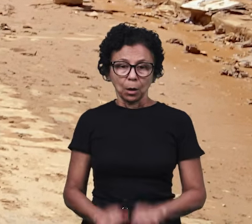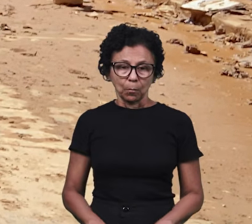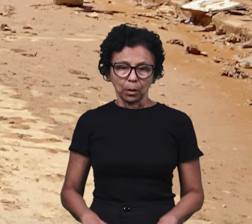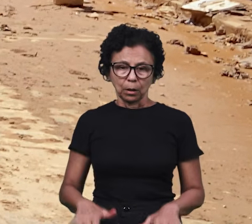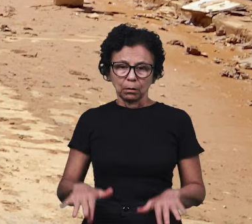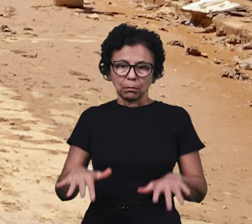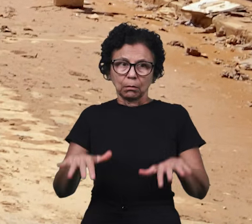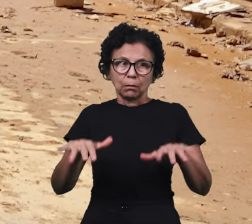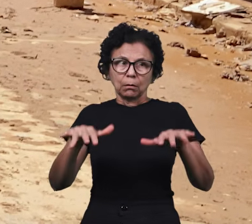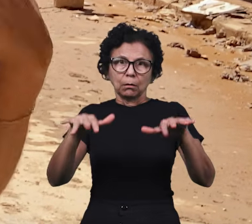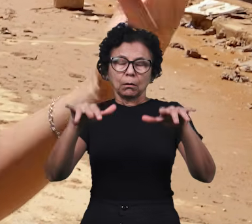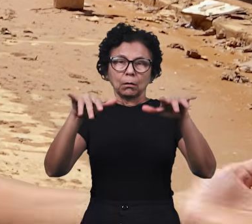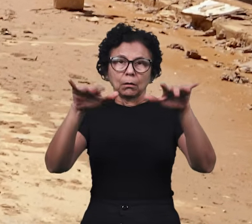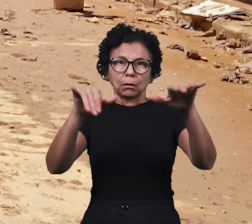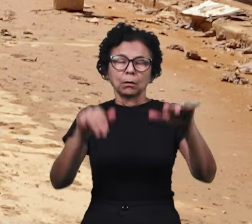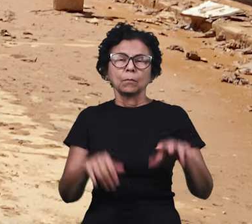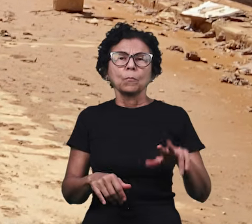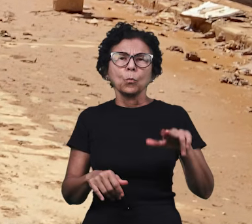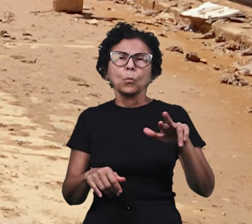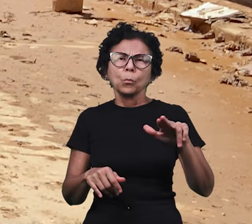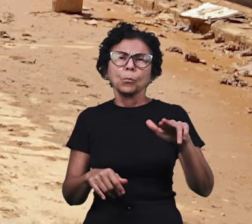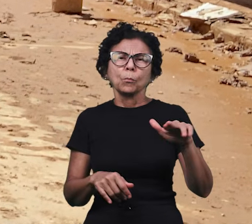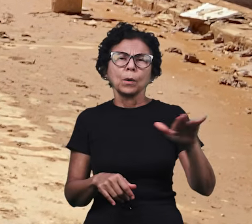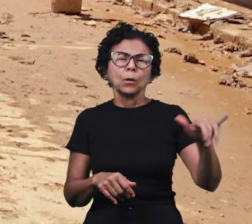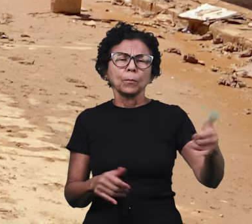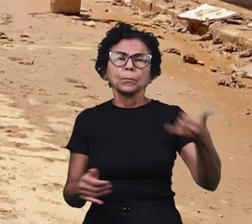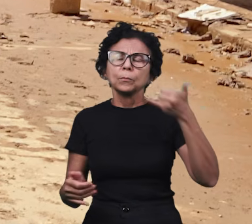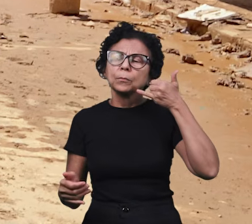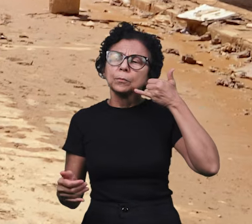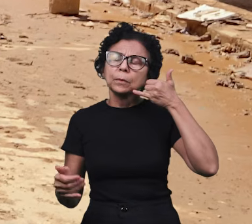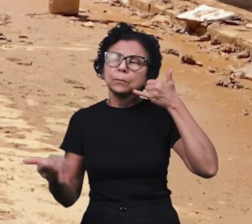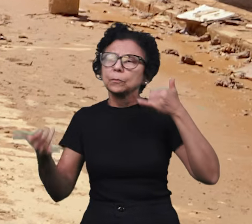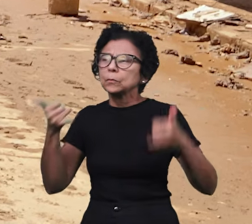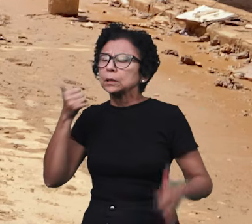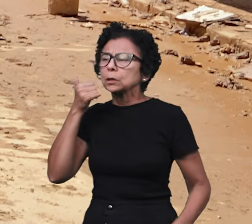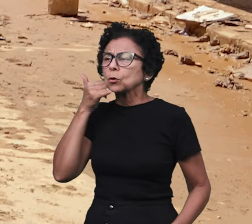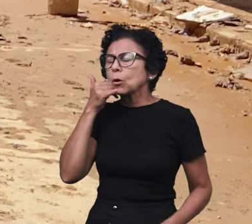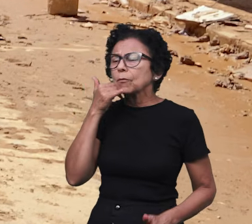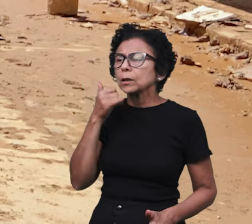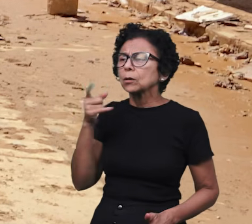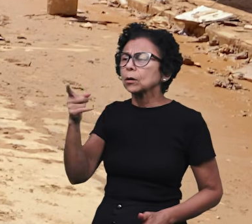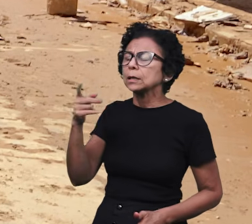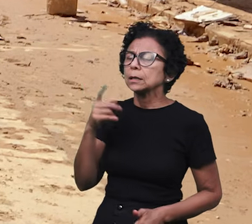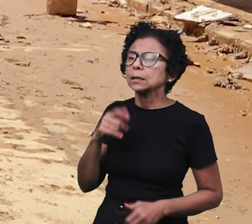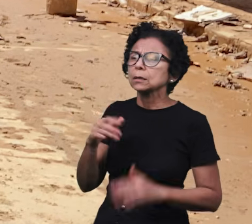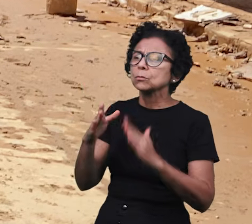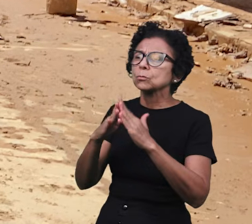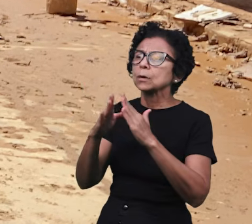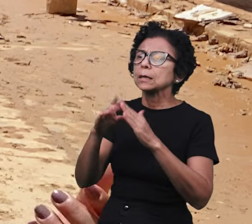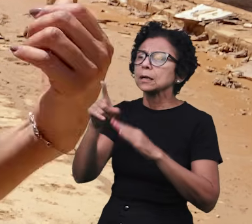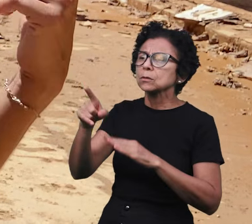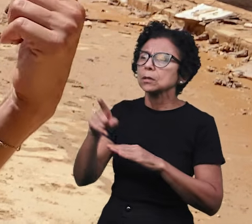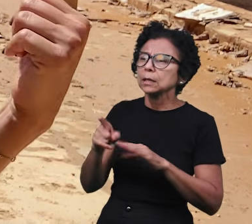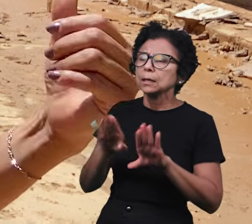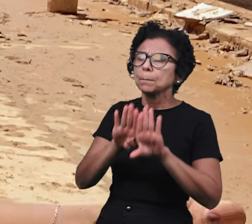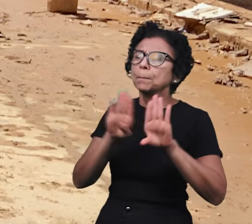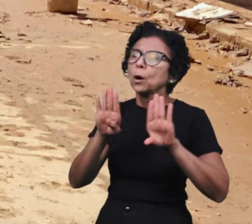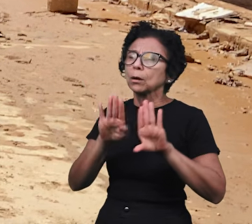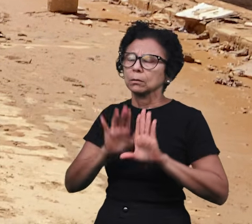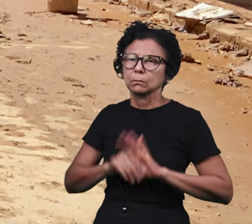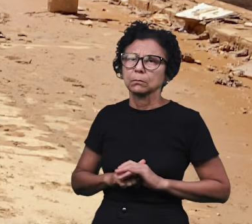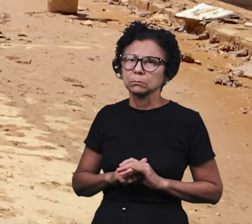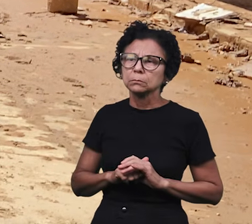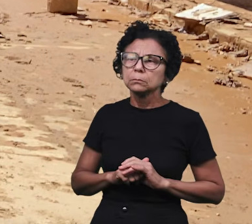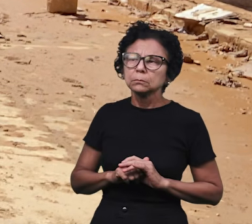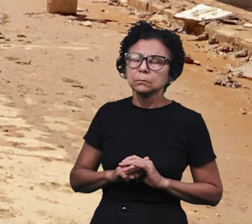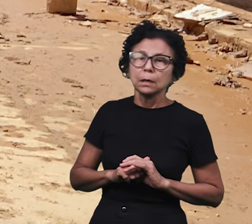me ligou e na casa dele já tinha sido afetado com a água. Aí ele foi e falou assim, olha a porta da sua casa aí, porque o rio